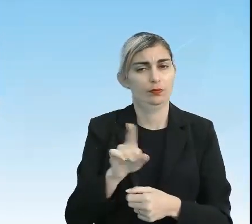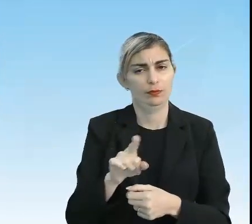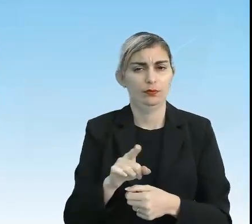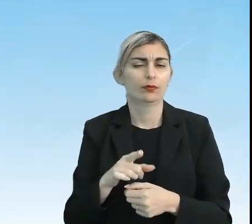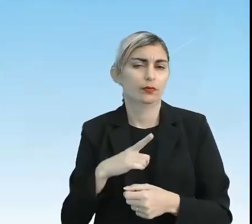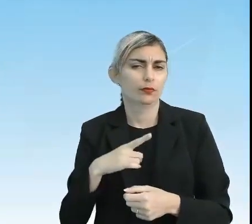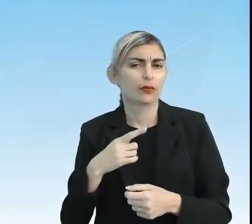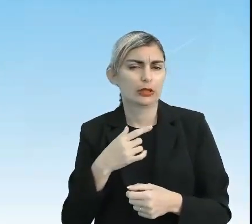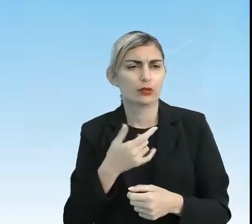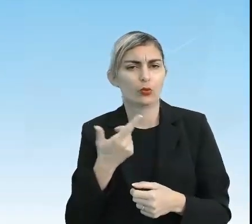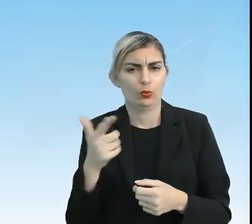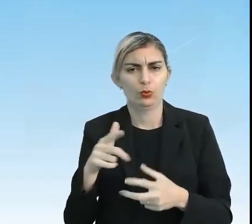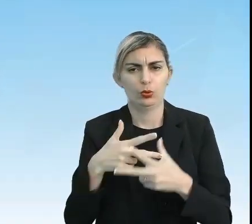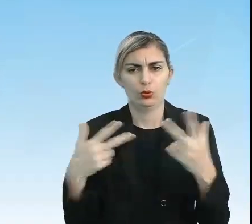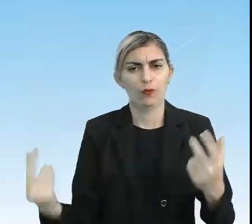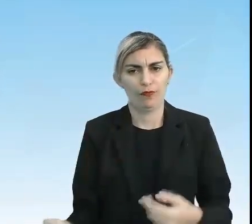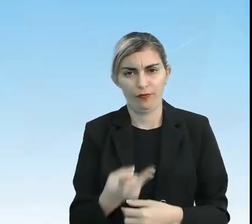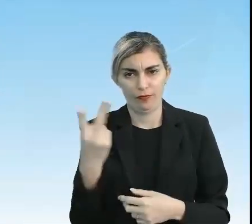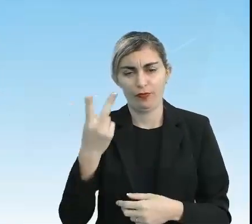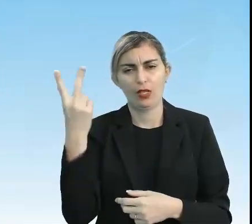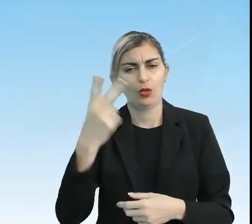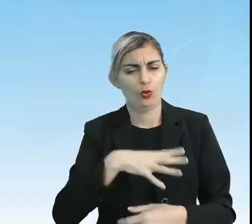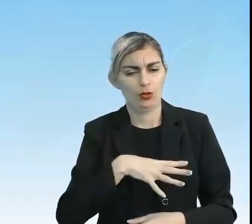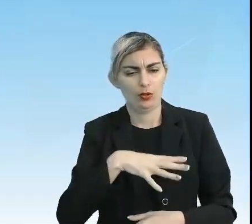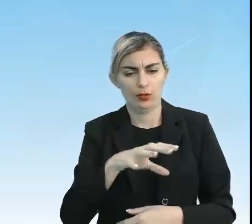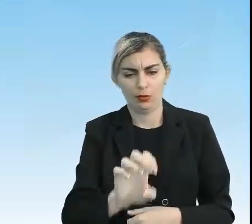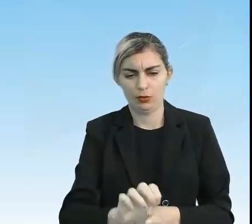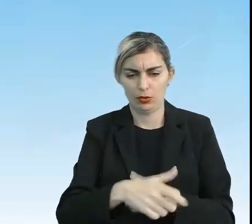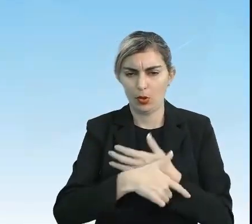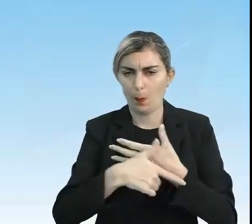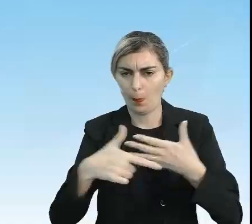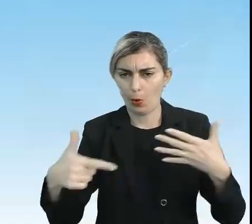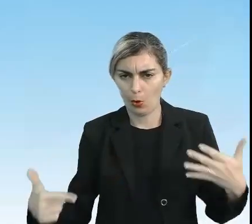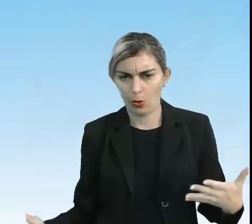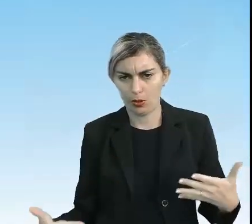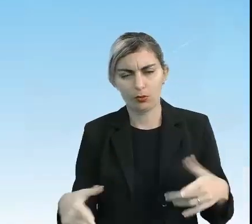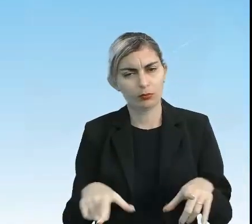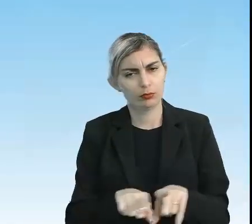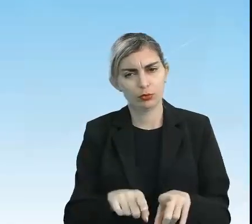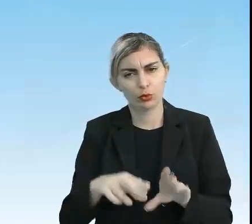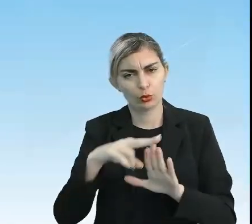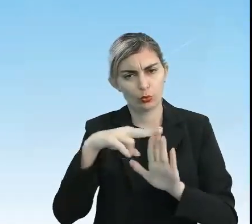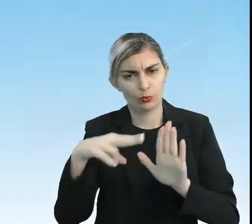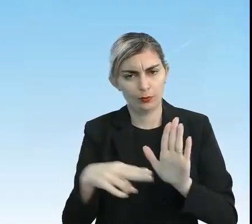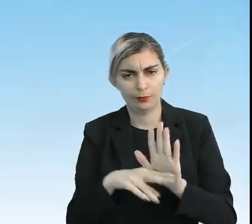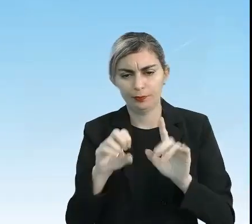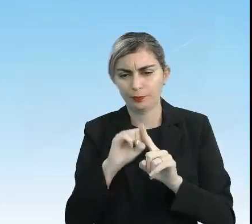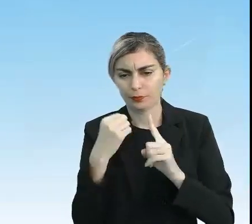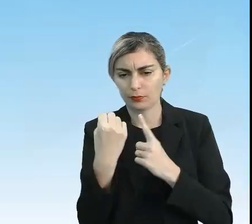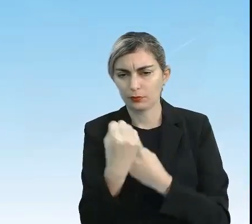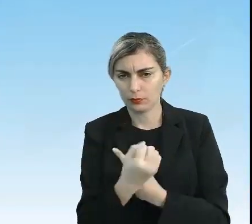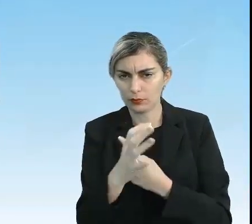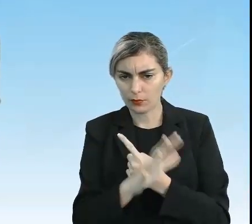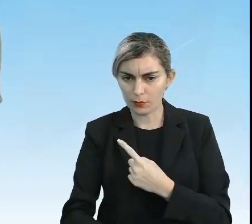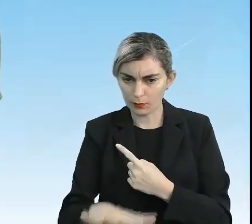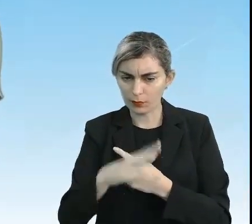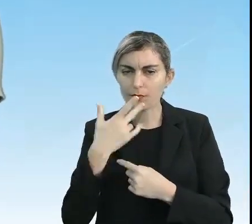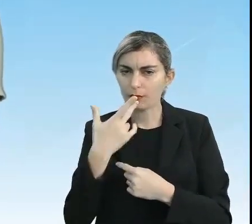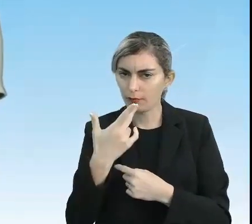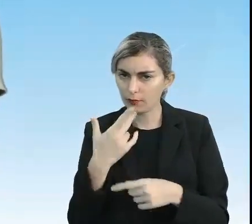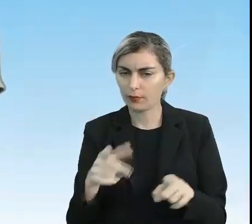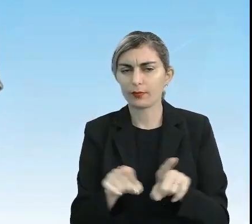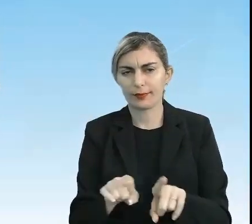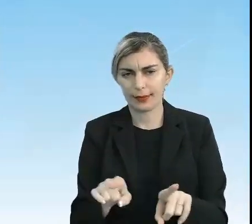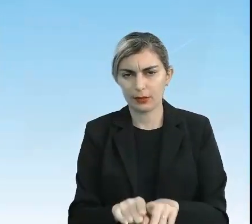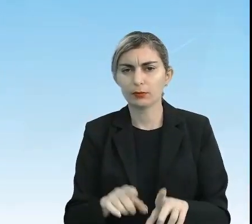outra coisa, e além de valor, ética, moral, nós temos também as normas sociais, que também vamos falar um pouco, né?